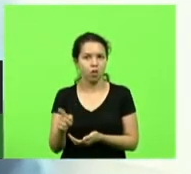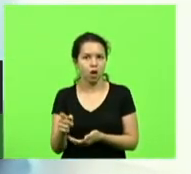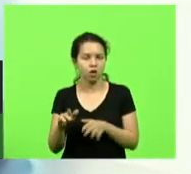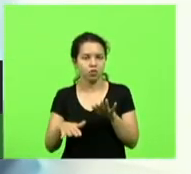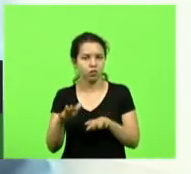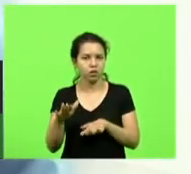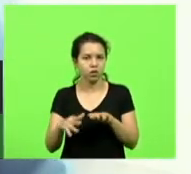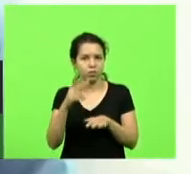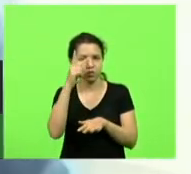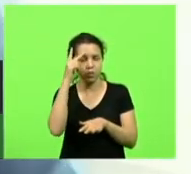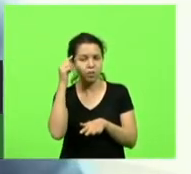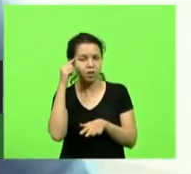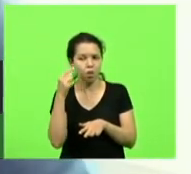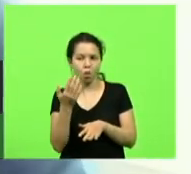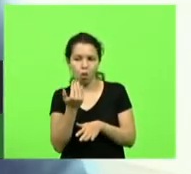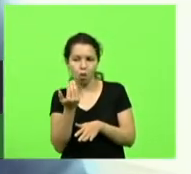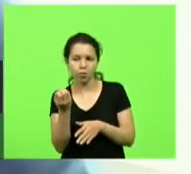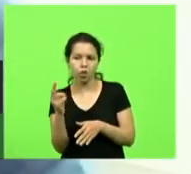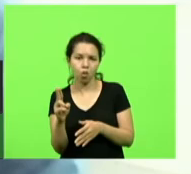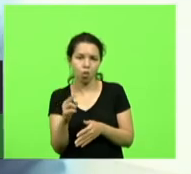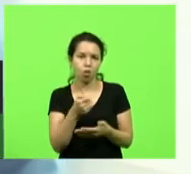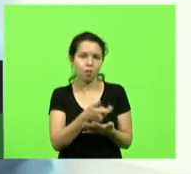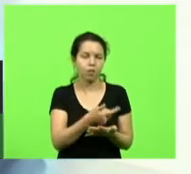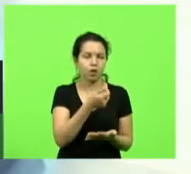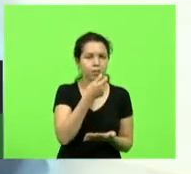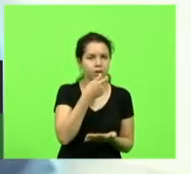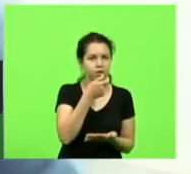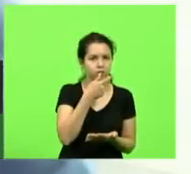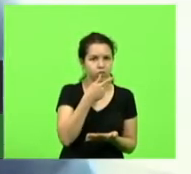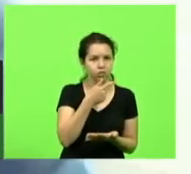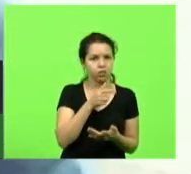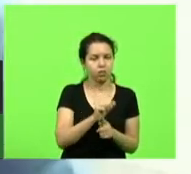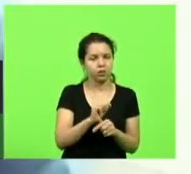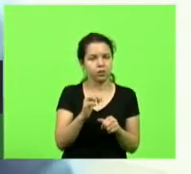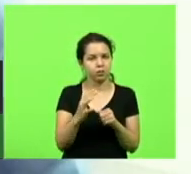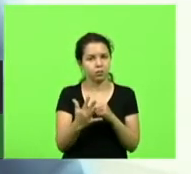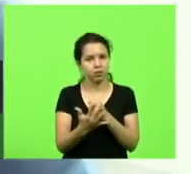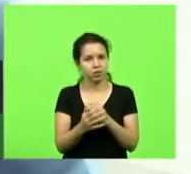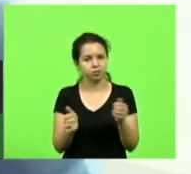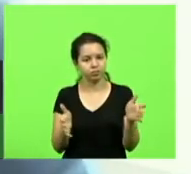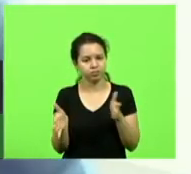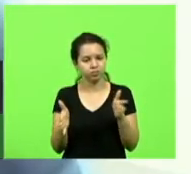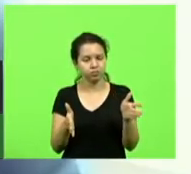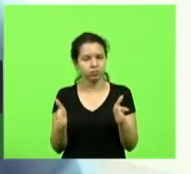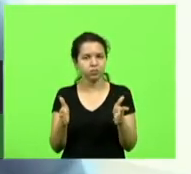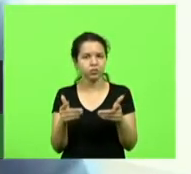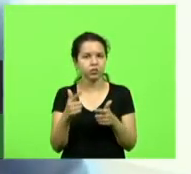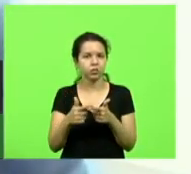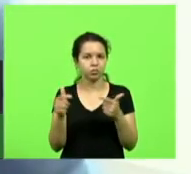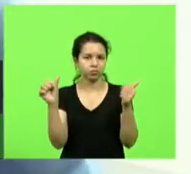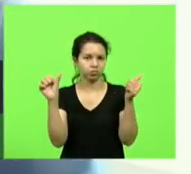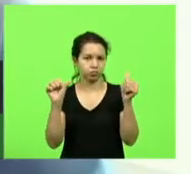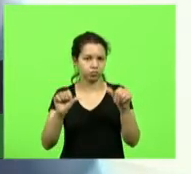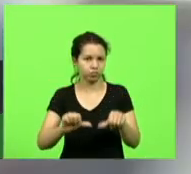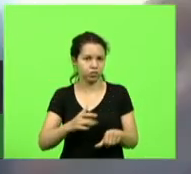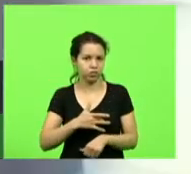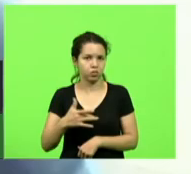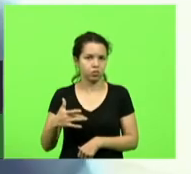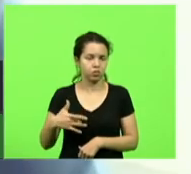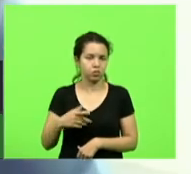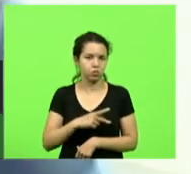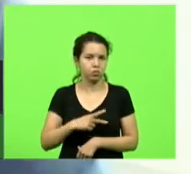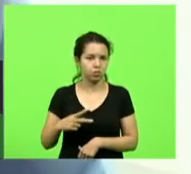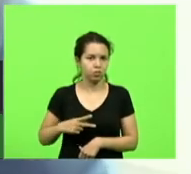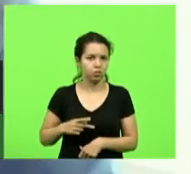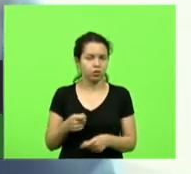assim. Né? A pandemia, o coronavírus, provocou um grande estrago na saúde pública e na economia do nosso Estado e do país,